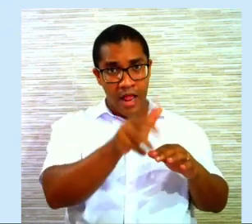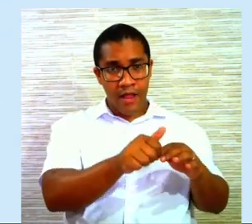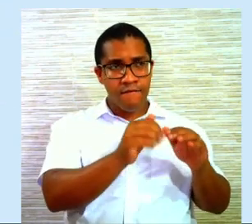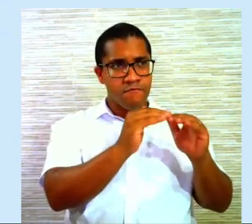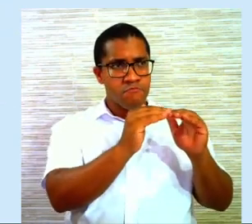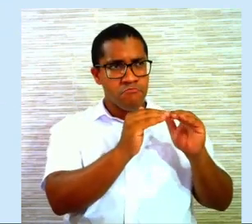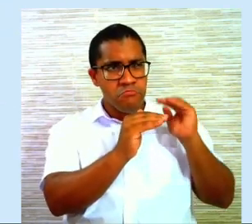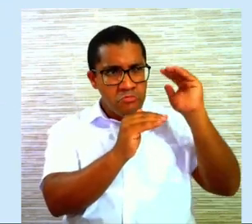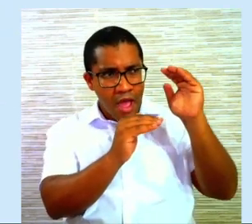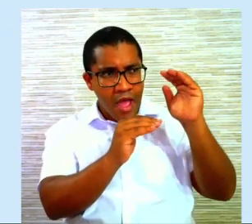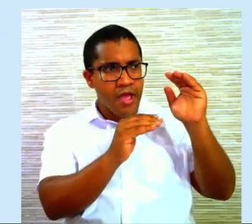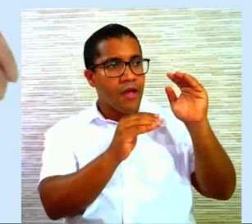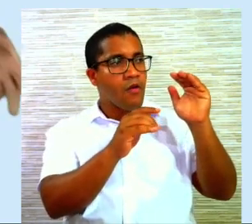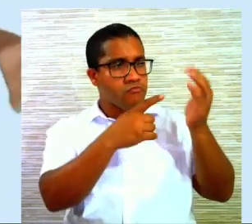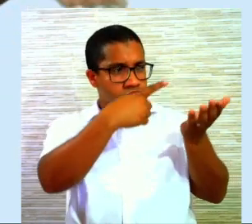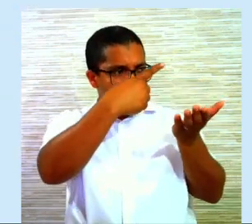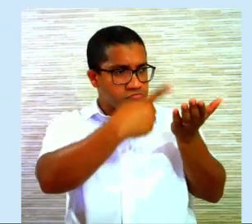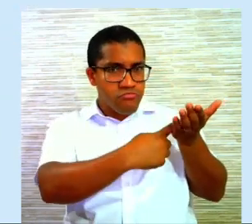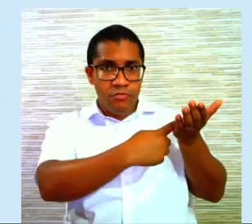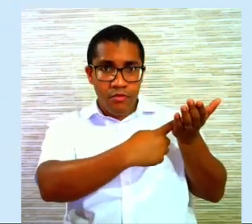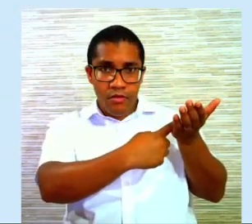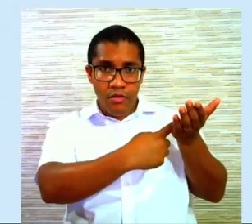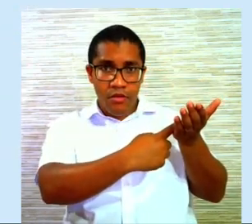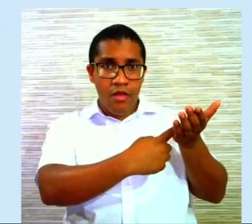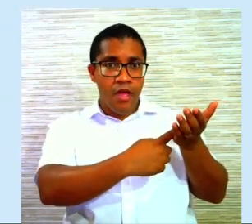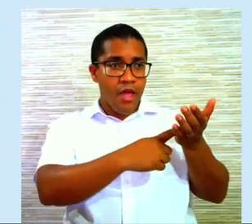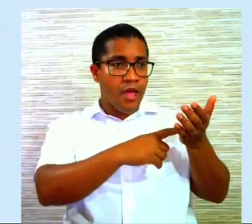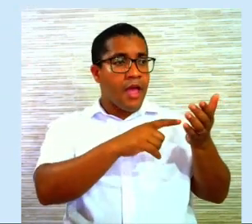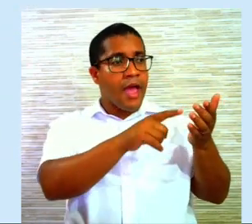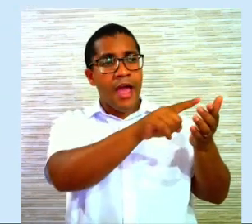para trazerem esses